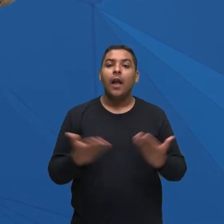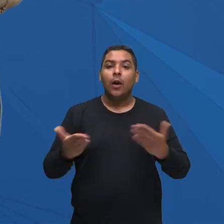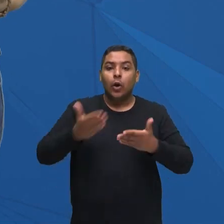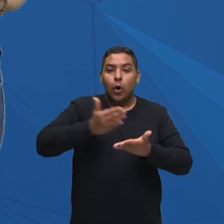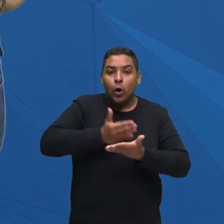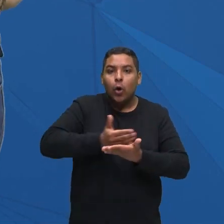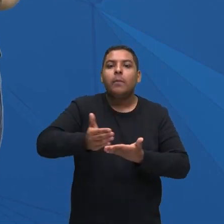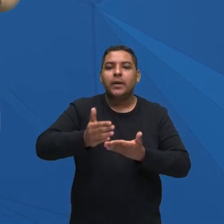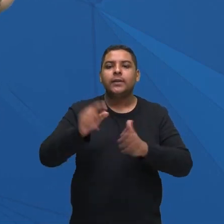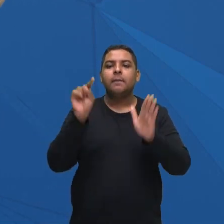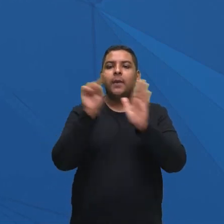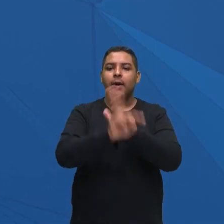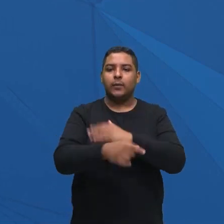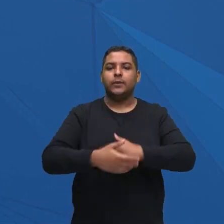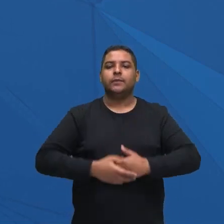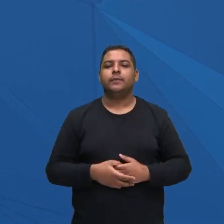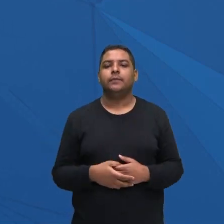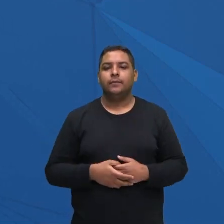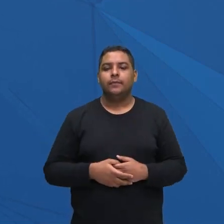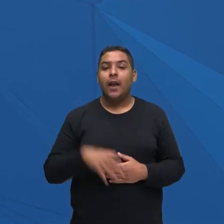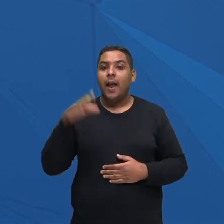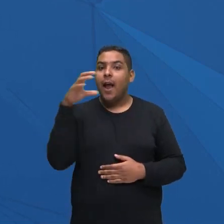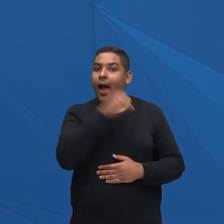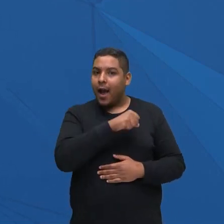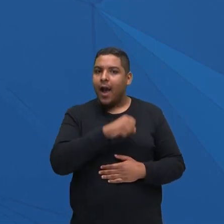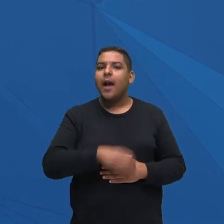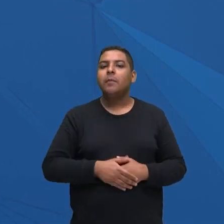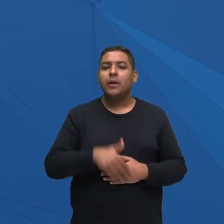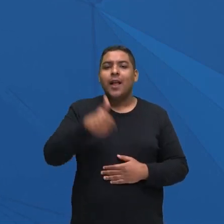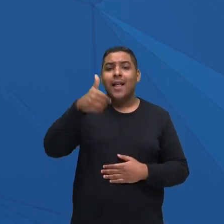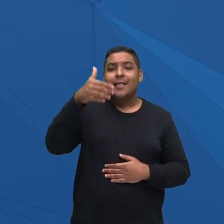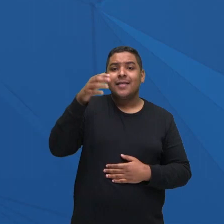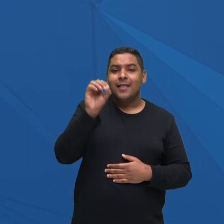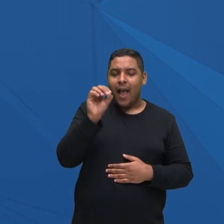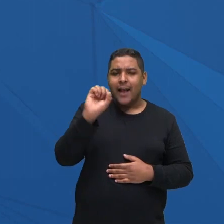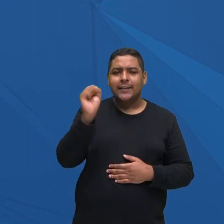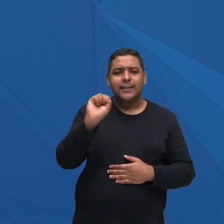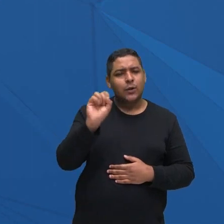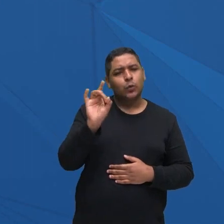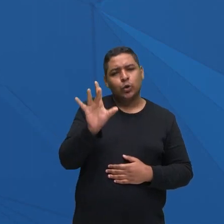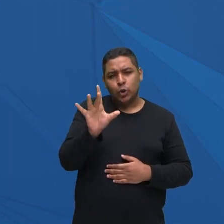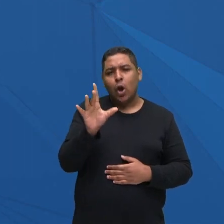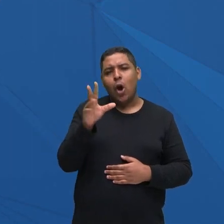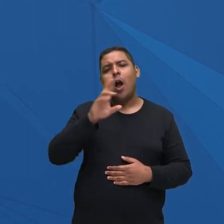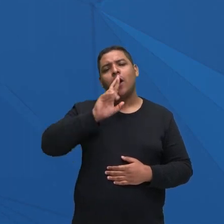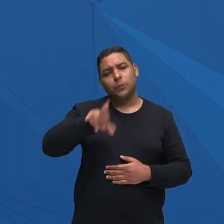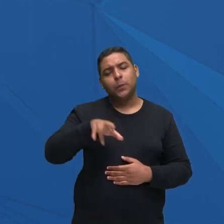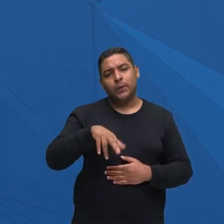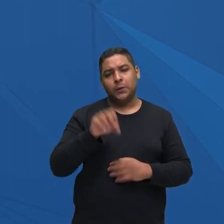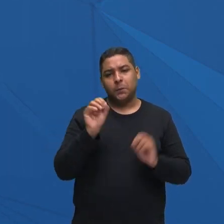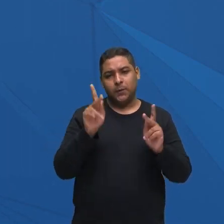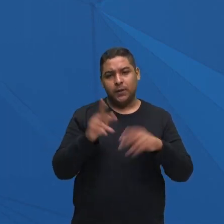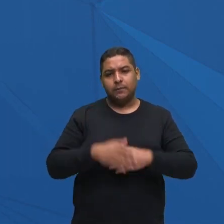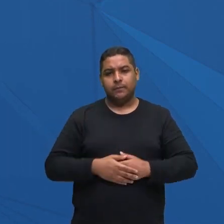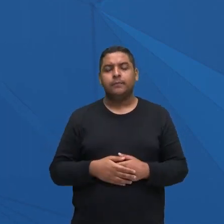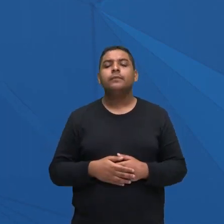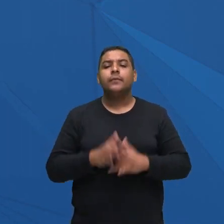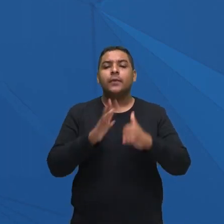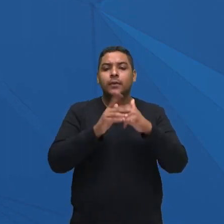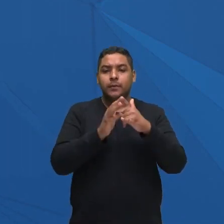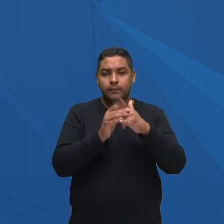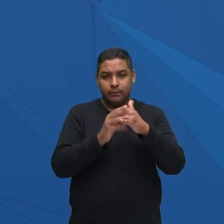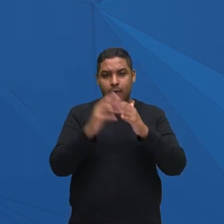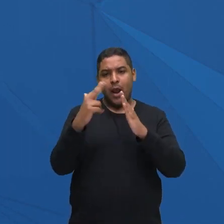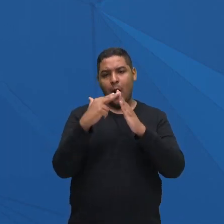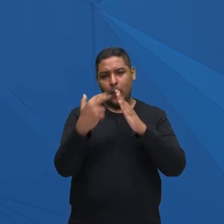nosso quiz, olha só, e é rapidinho, porque são 10 segundos para você preencher o nosso canal 2 do aplicativo Aula em Casa, tá